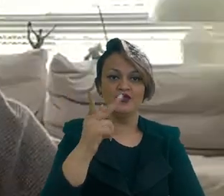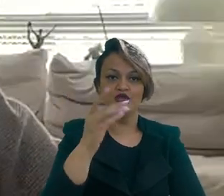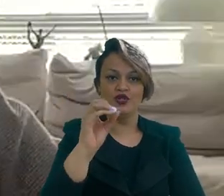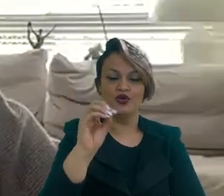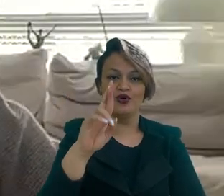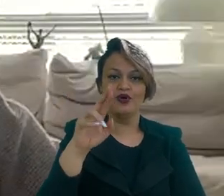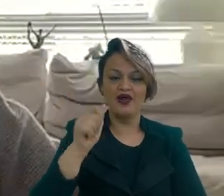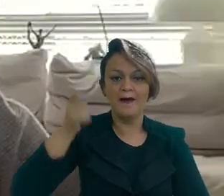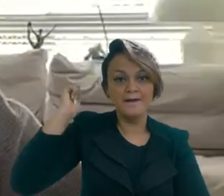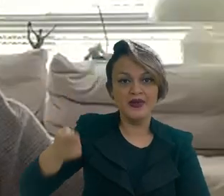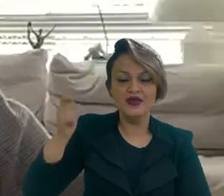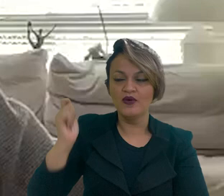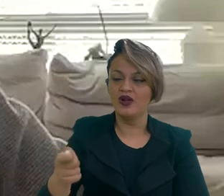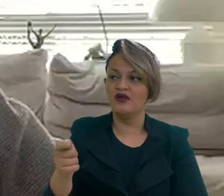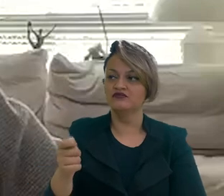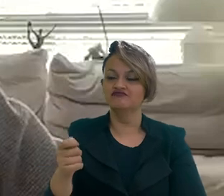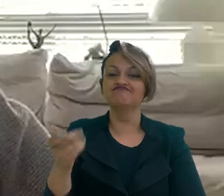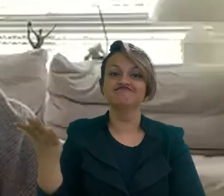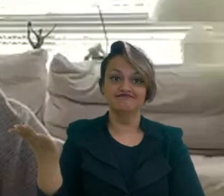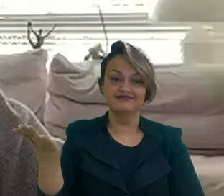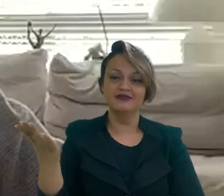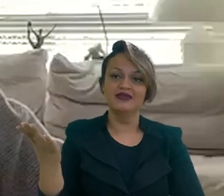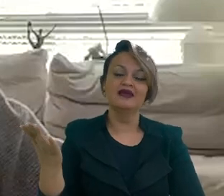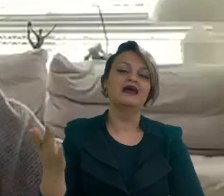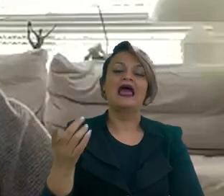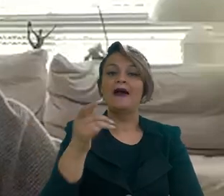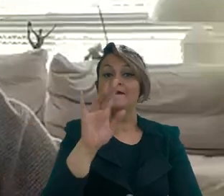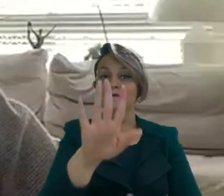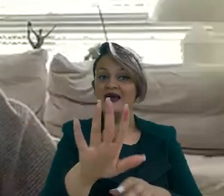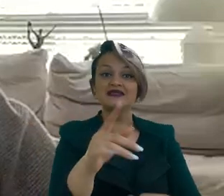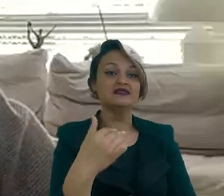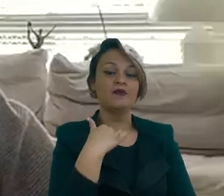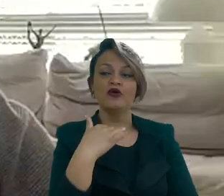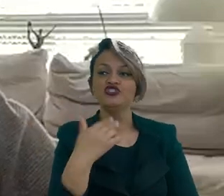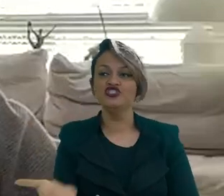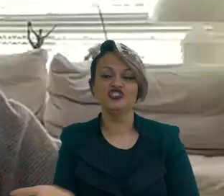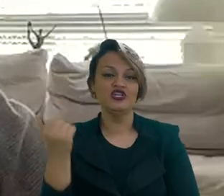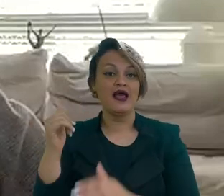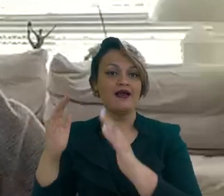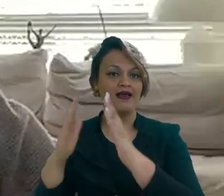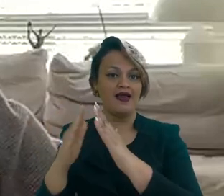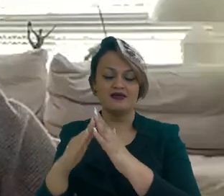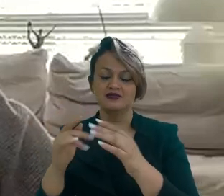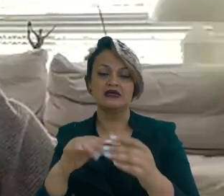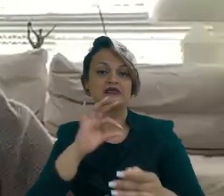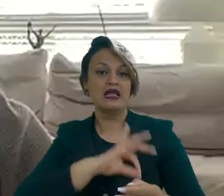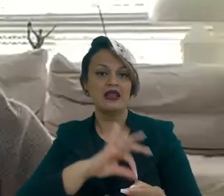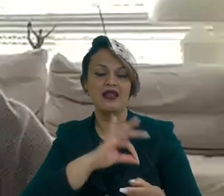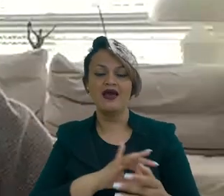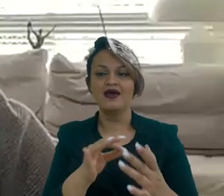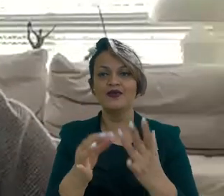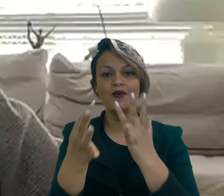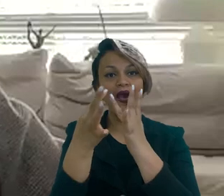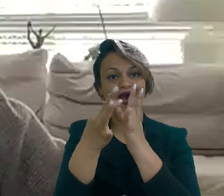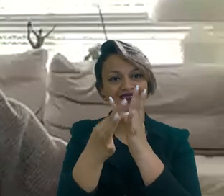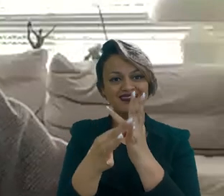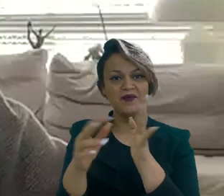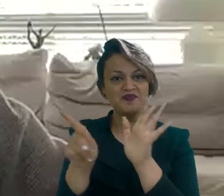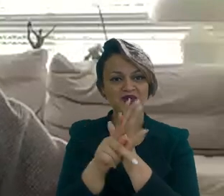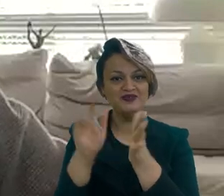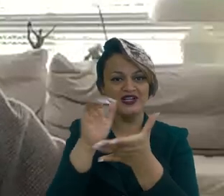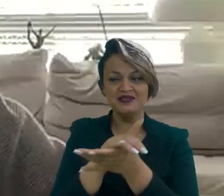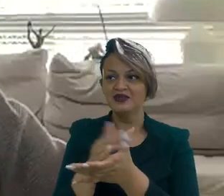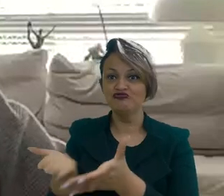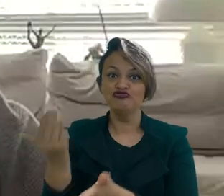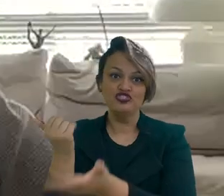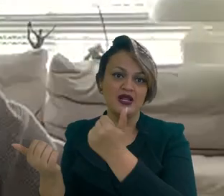se faz das coisas que são o mínimo existencial salário casa fotografia anel